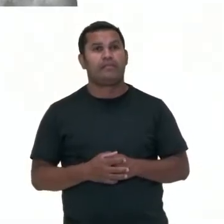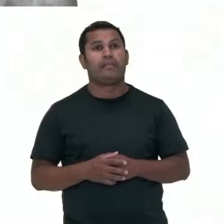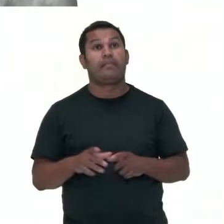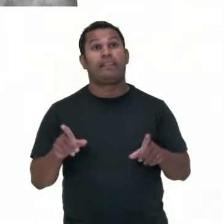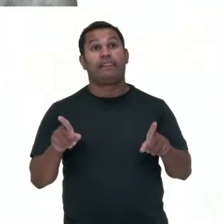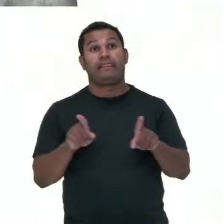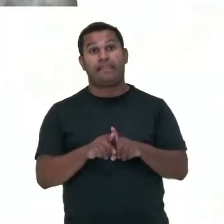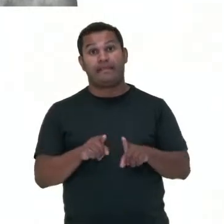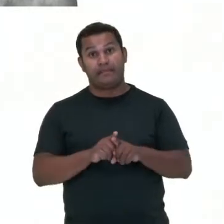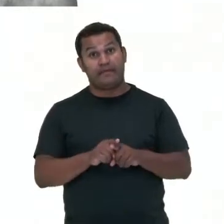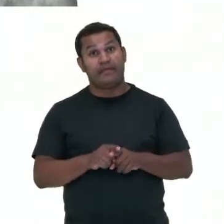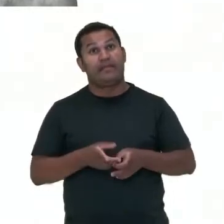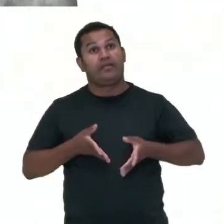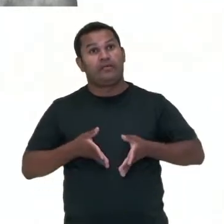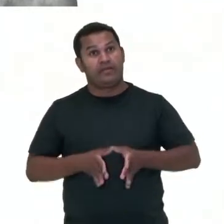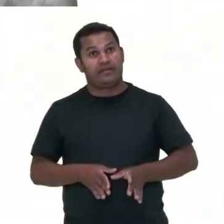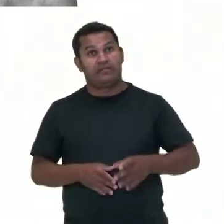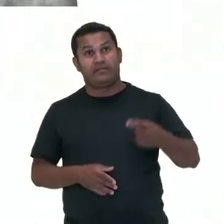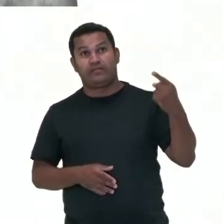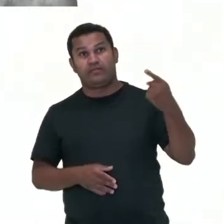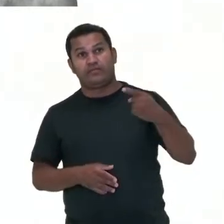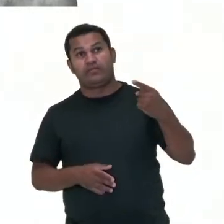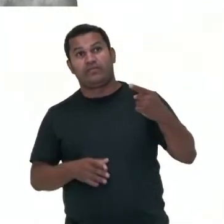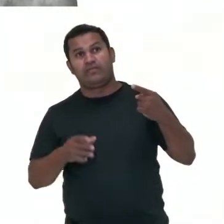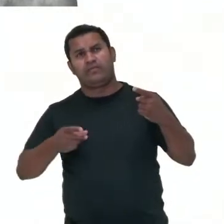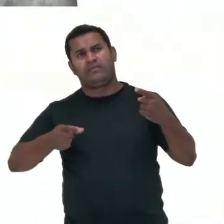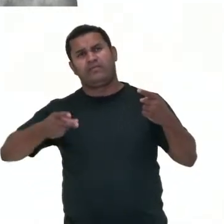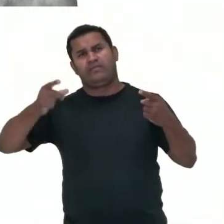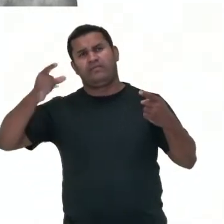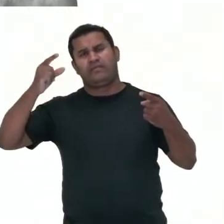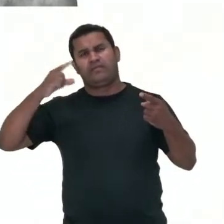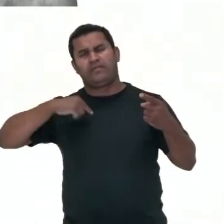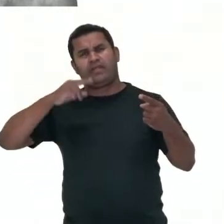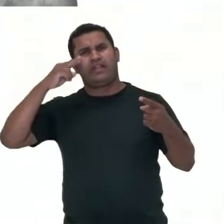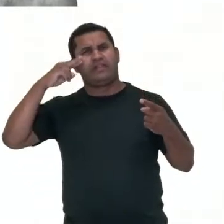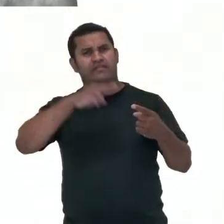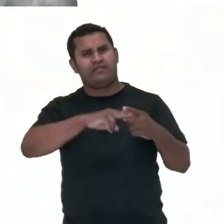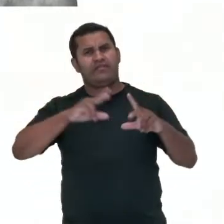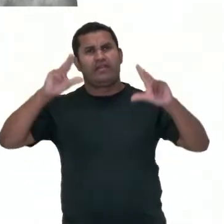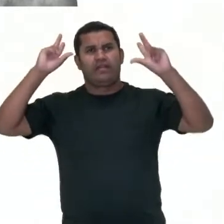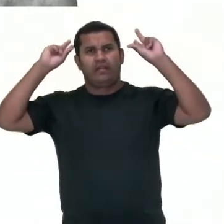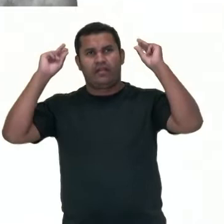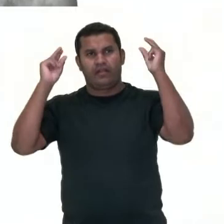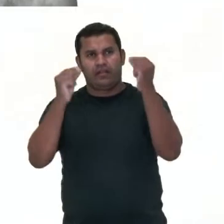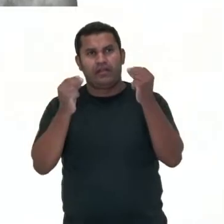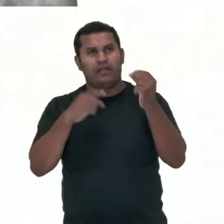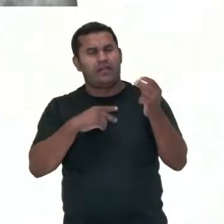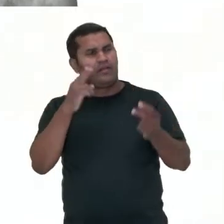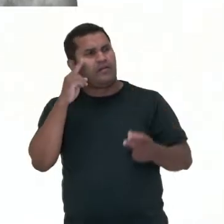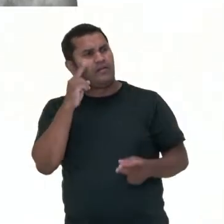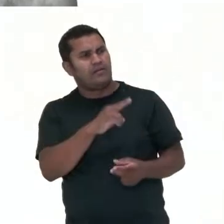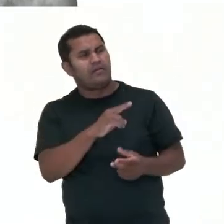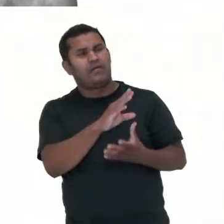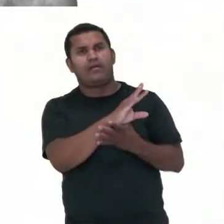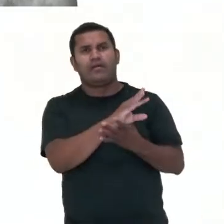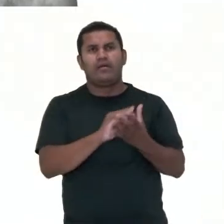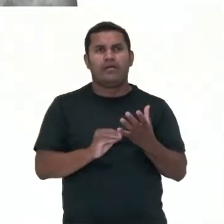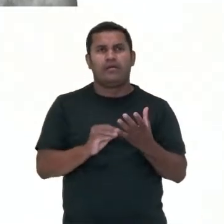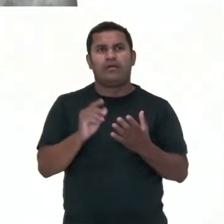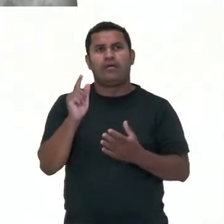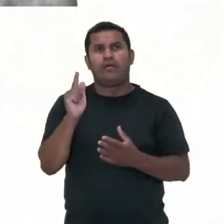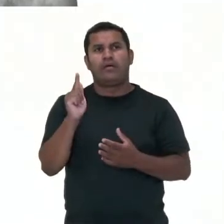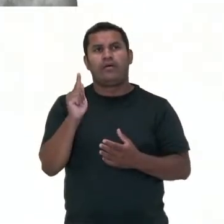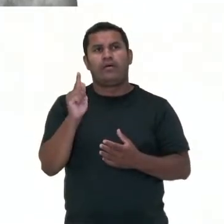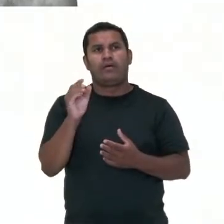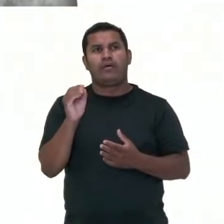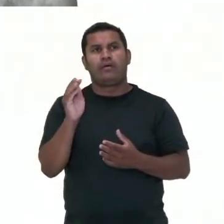fatores muito importantes do novo pensamento. Então, Giotto di Bondone estava lá no final do período gótico, ele começou a ver mais ou menos alguma coisa lá